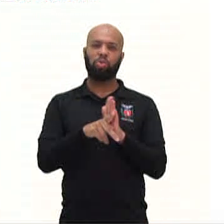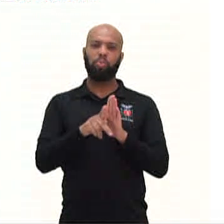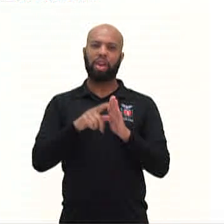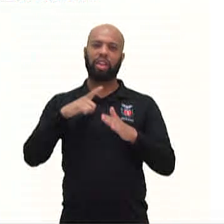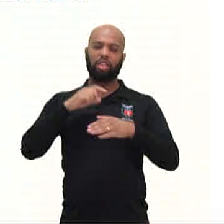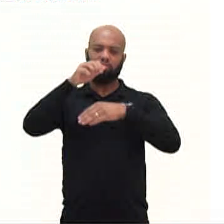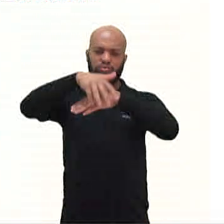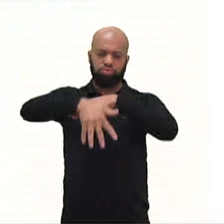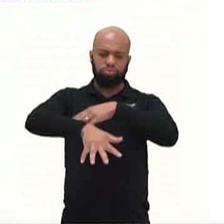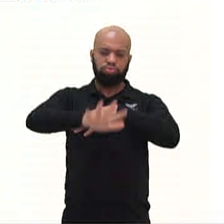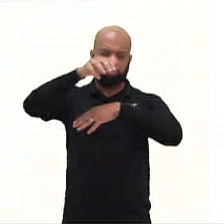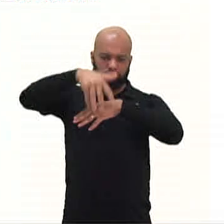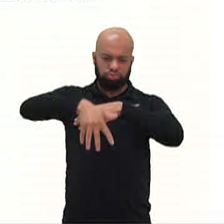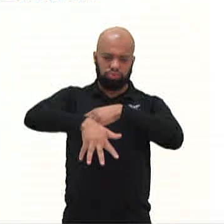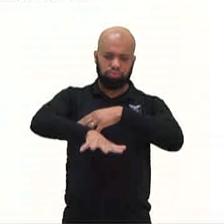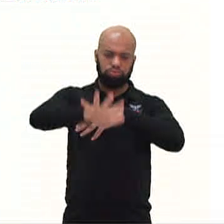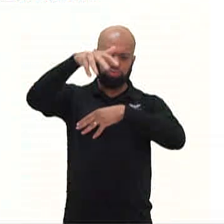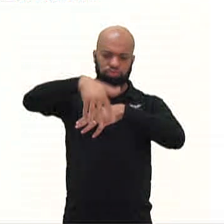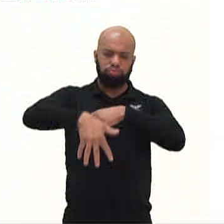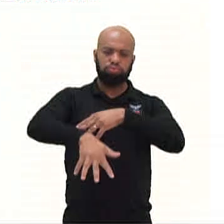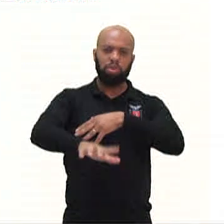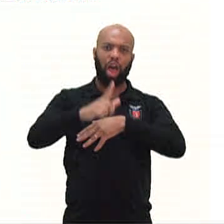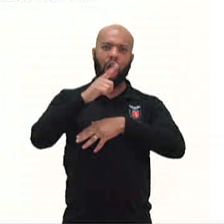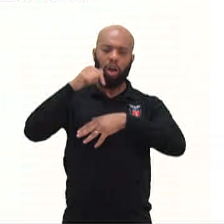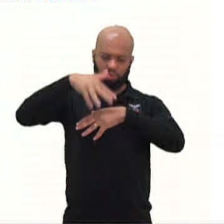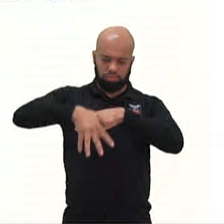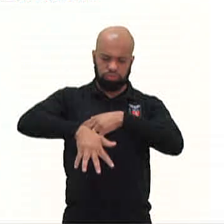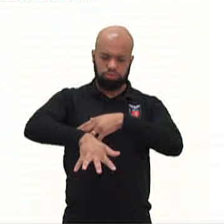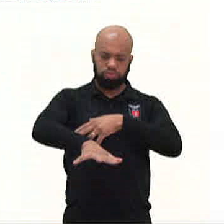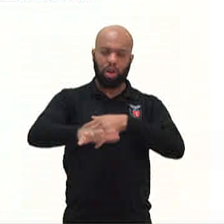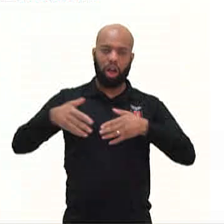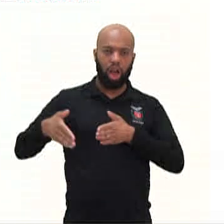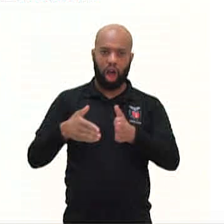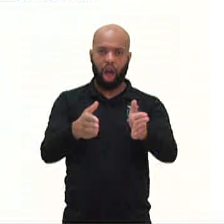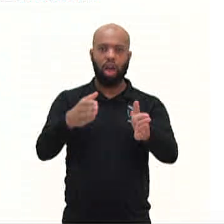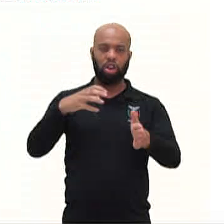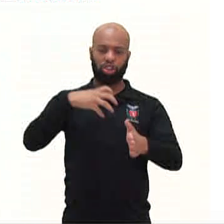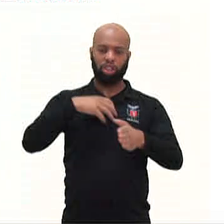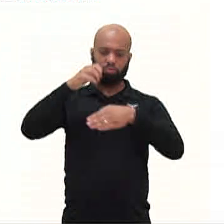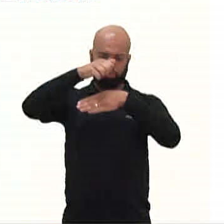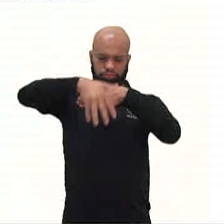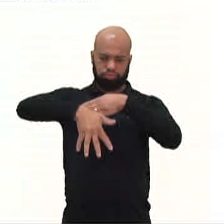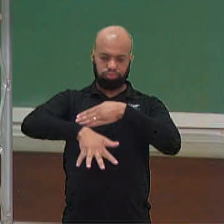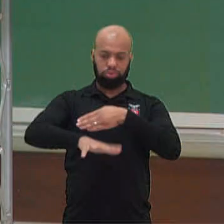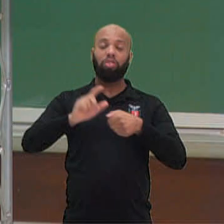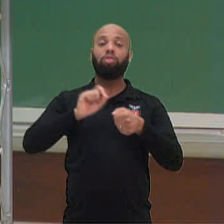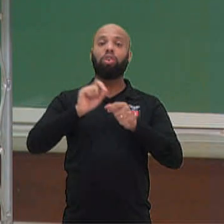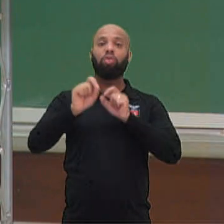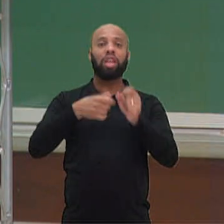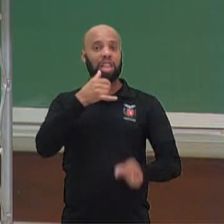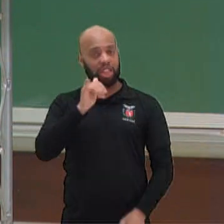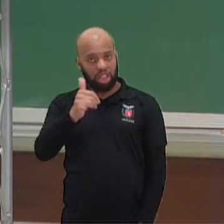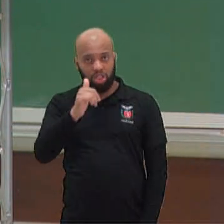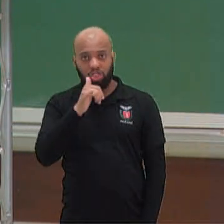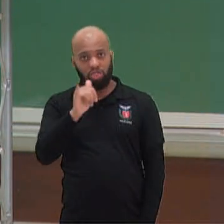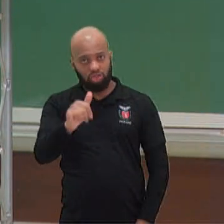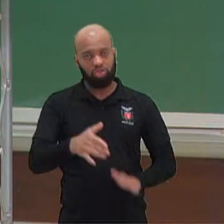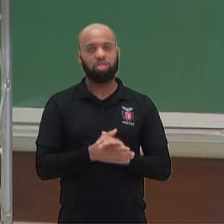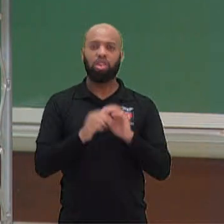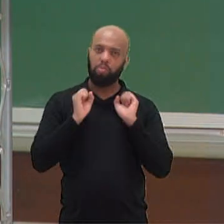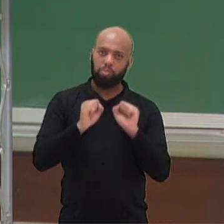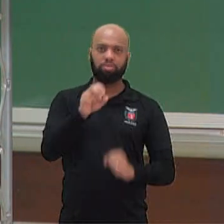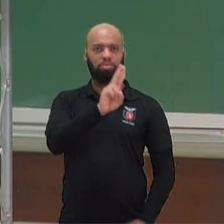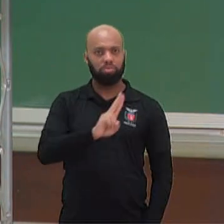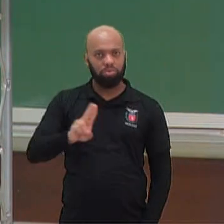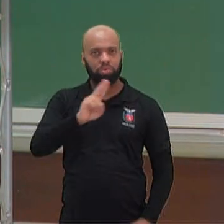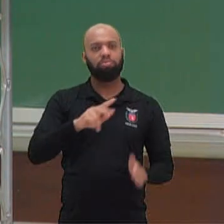grande declividade, né, grandes vales ali. Então, esse tipo de rio, ele gera bastante energia, ele pode ser utilizado